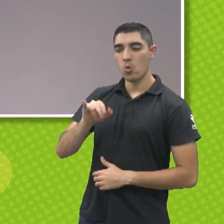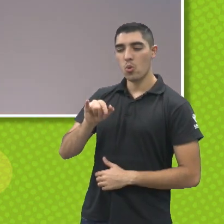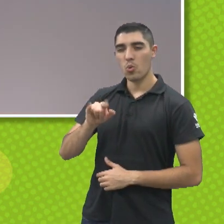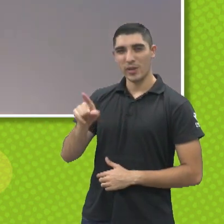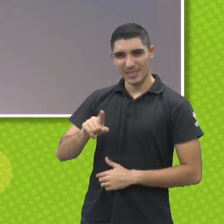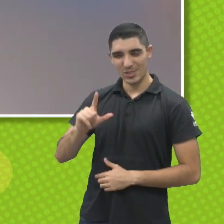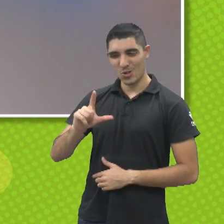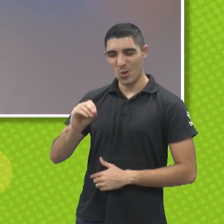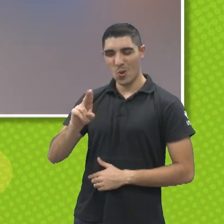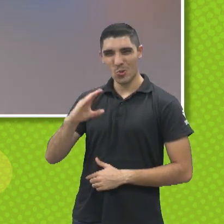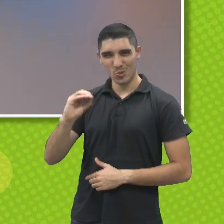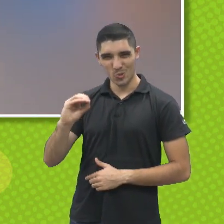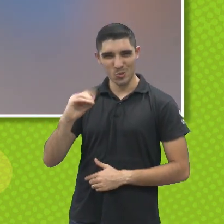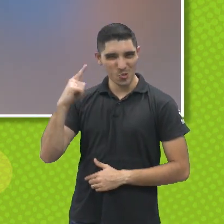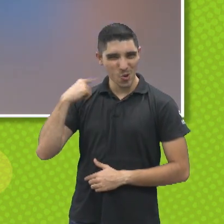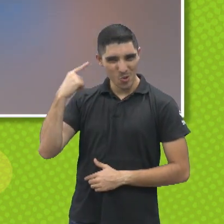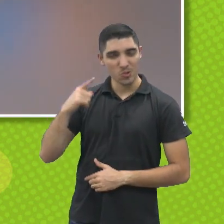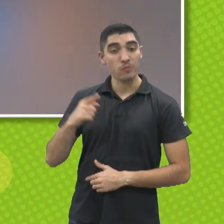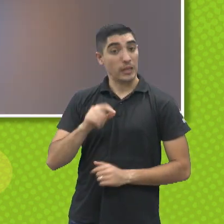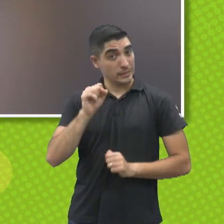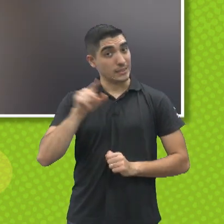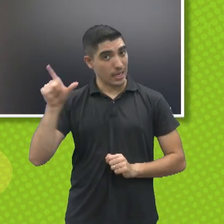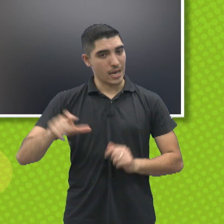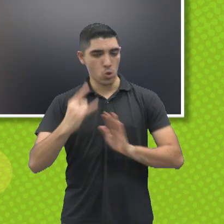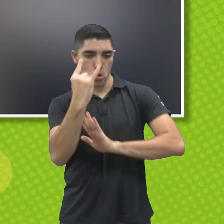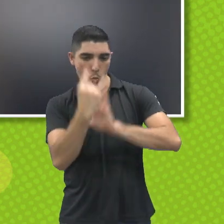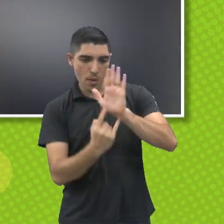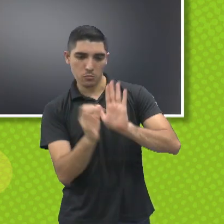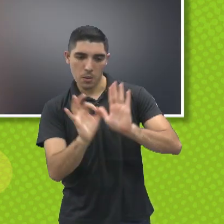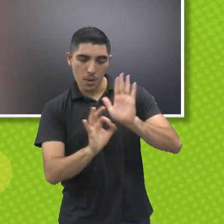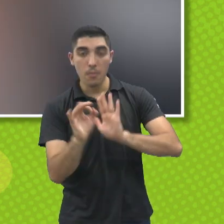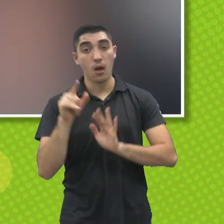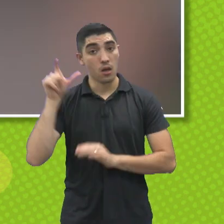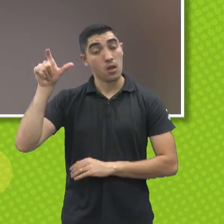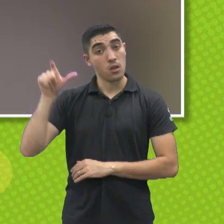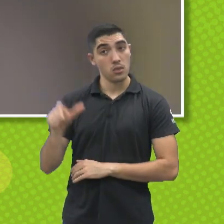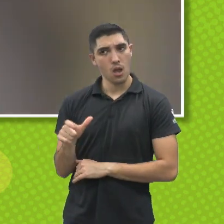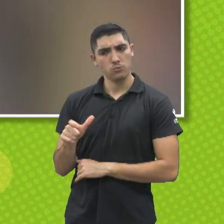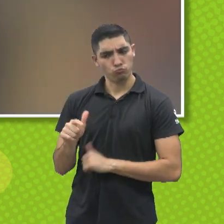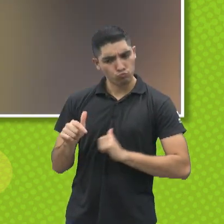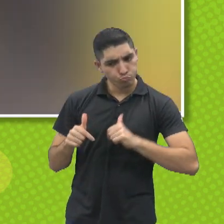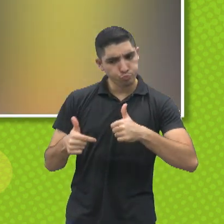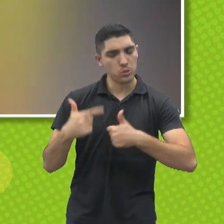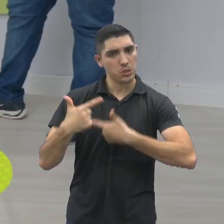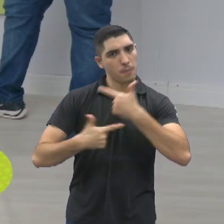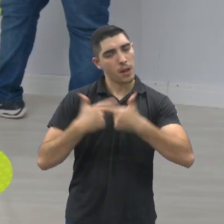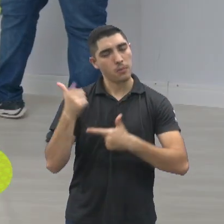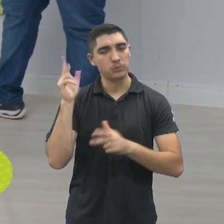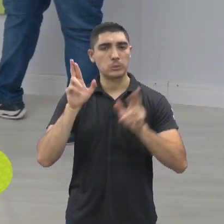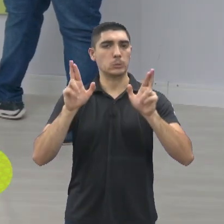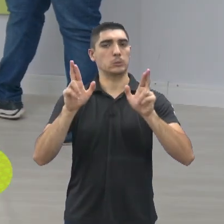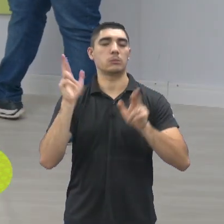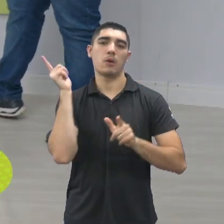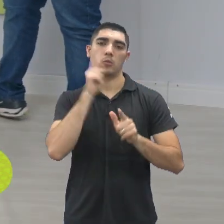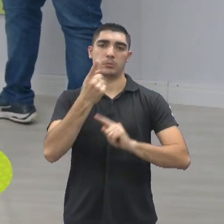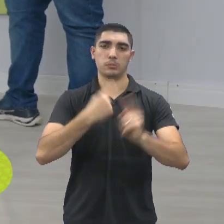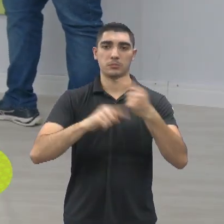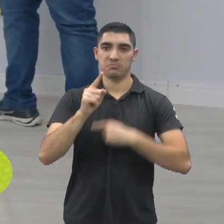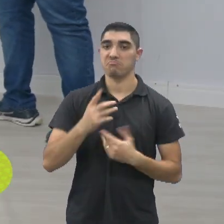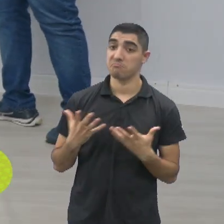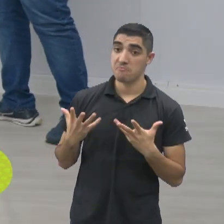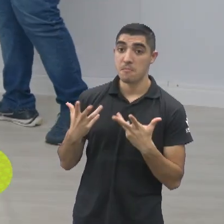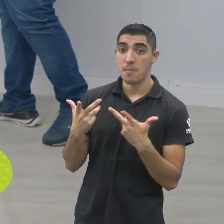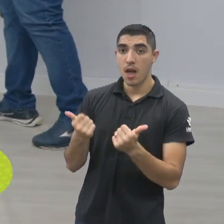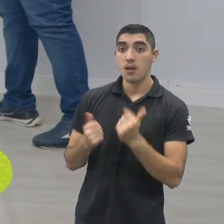de documentação. Então realmente o staff está fazendo a parte dele para tomara que dê tudo certo. Maravilha. Piteco, coloca pra gente